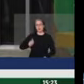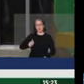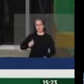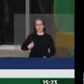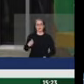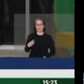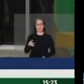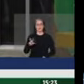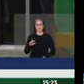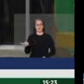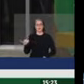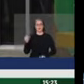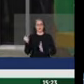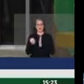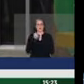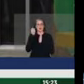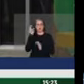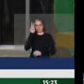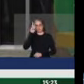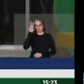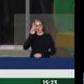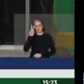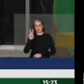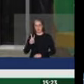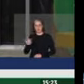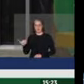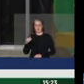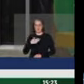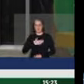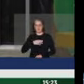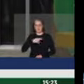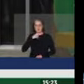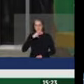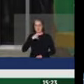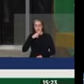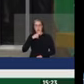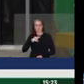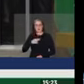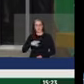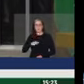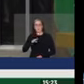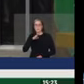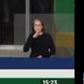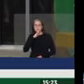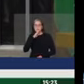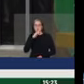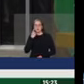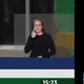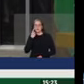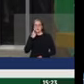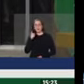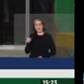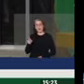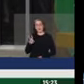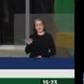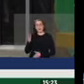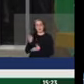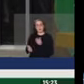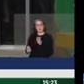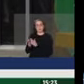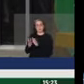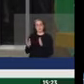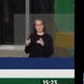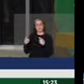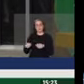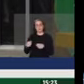Isso vai ficar para a história dos meus netos, dos meus bisnetos, tem que ser caçada. Aquilo